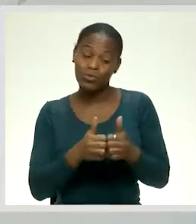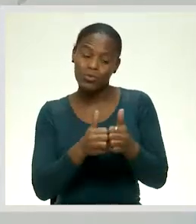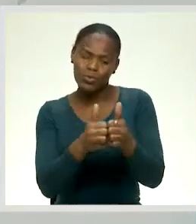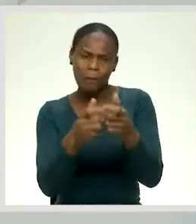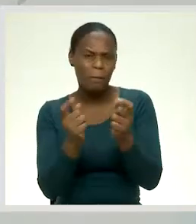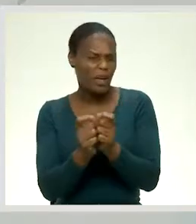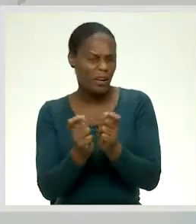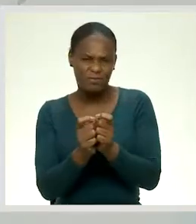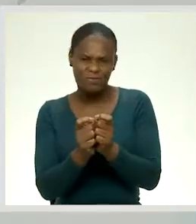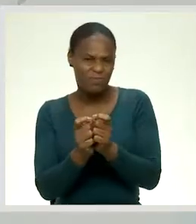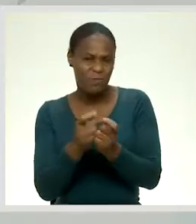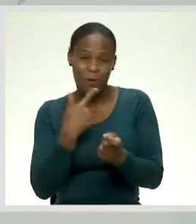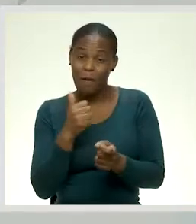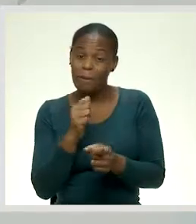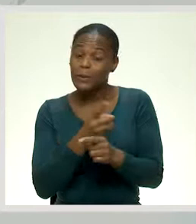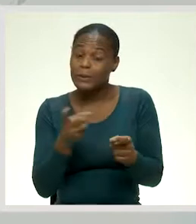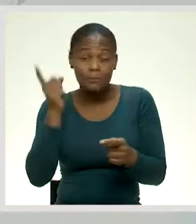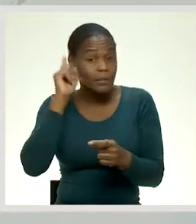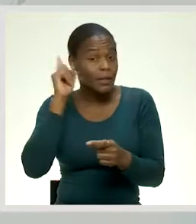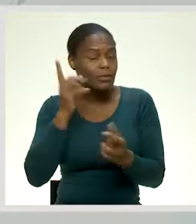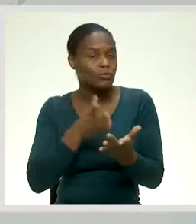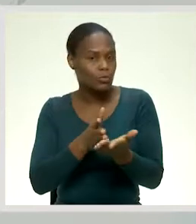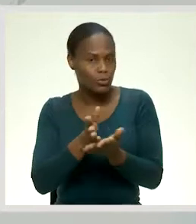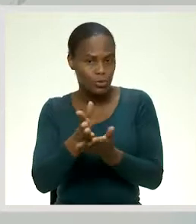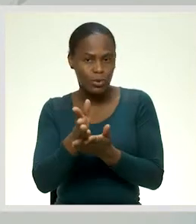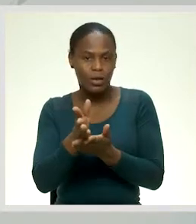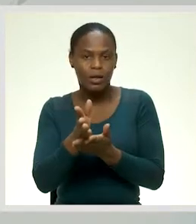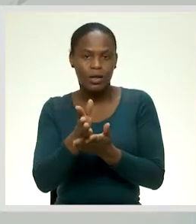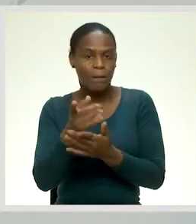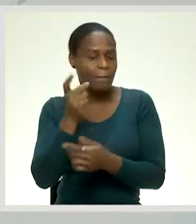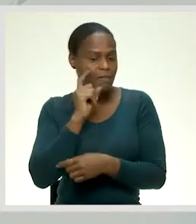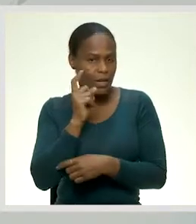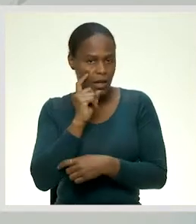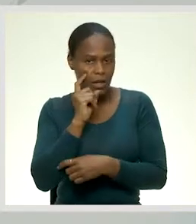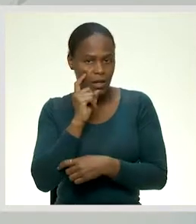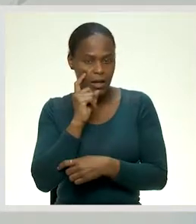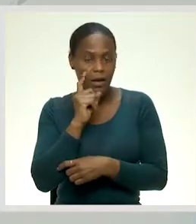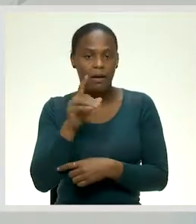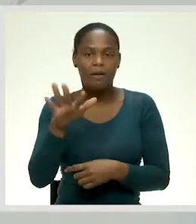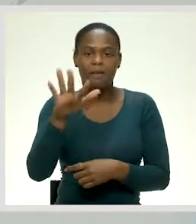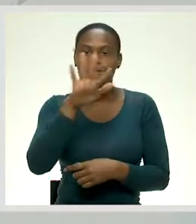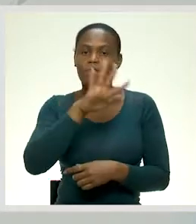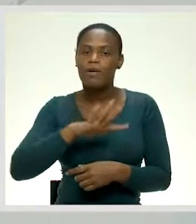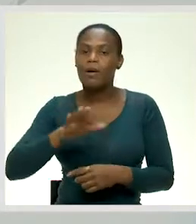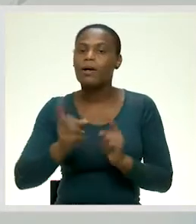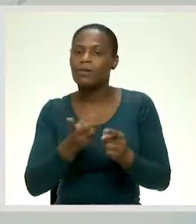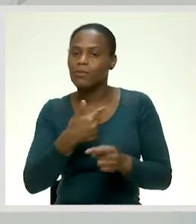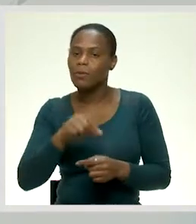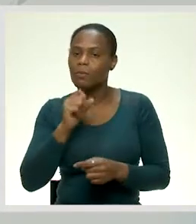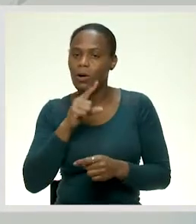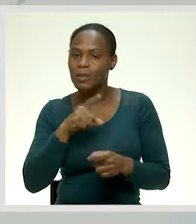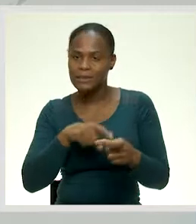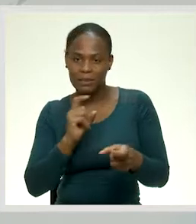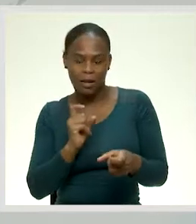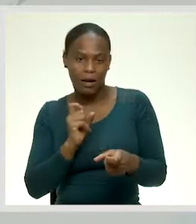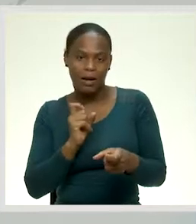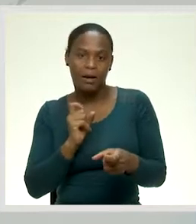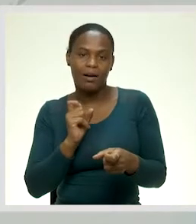Por isso é importante continuarmos a prevenir por forma a que possamos sair brevemente